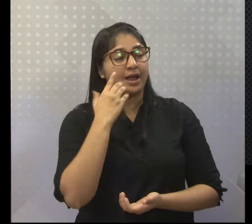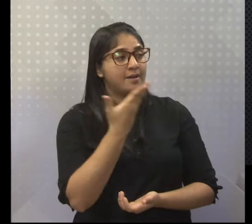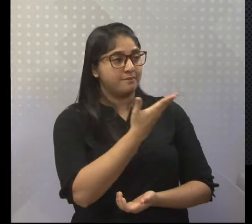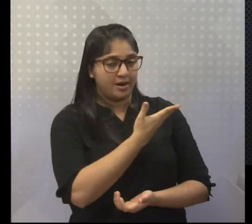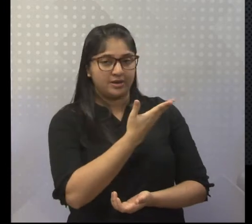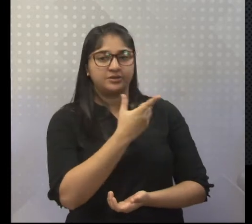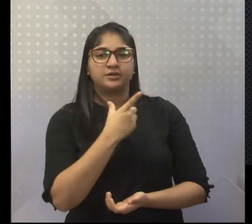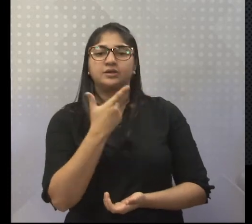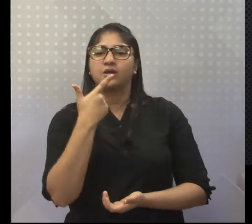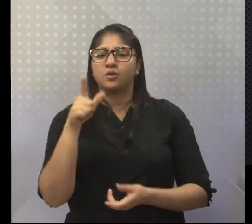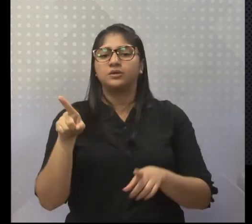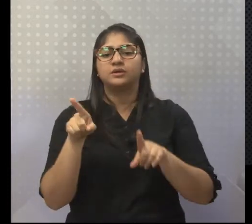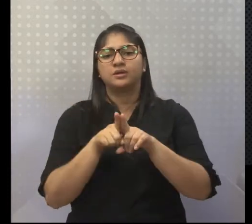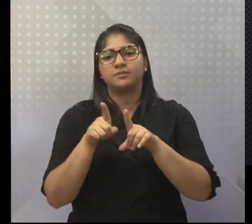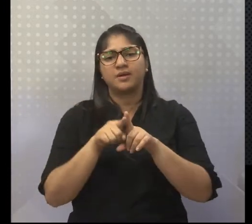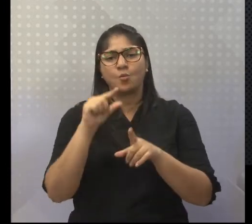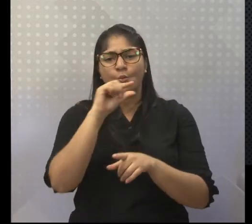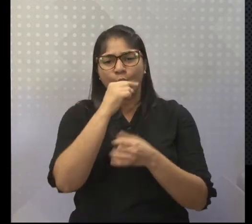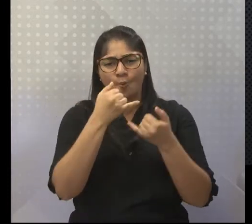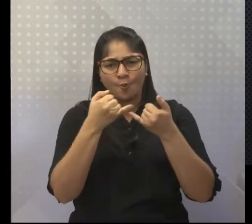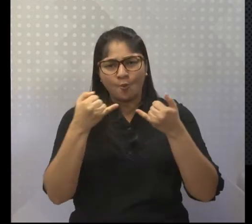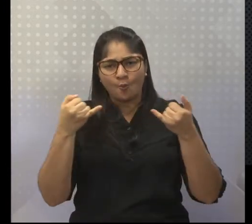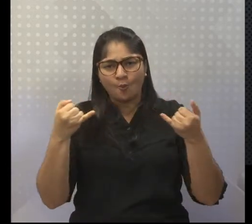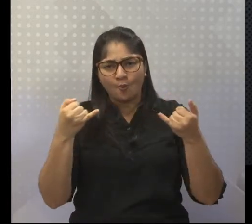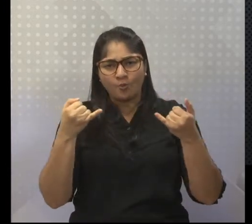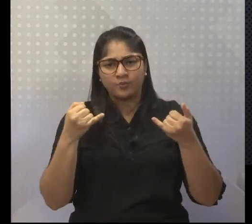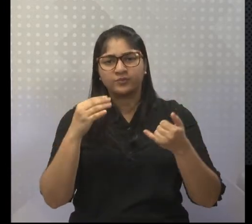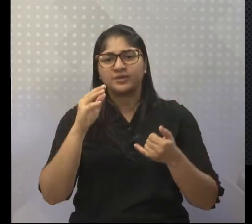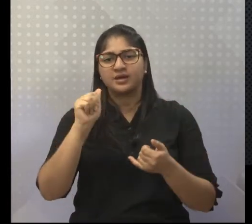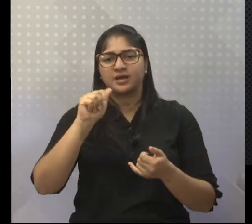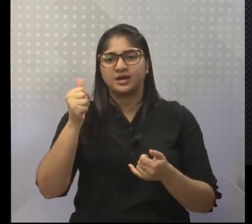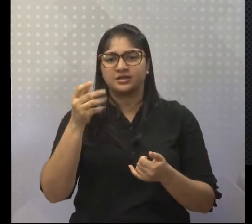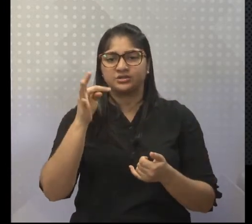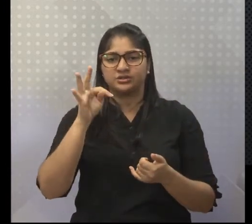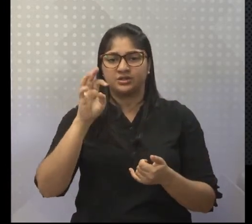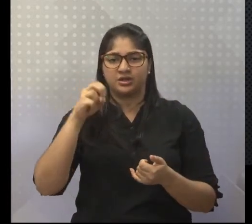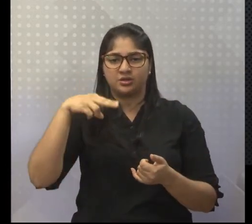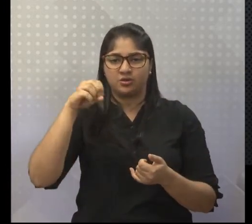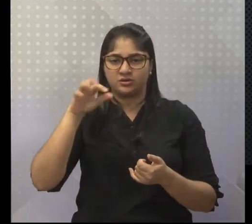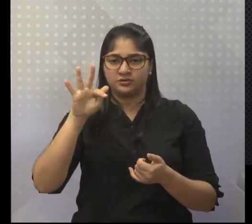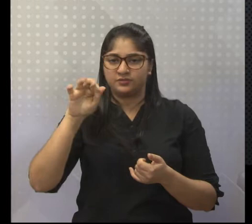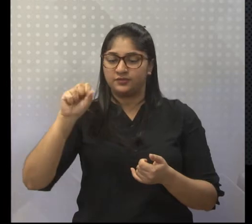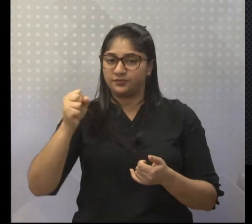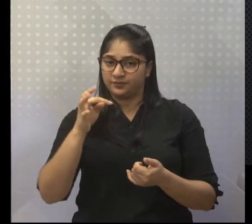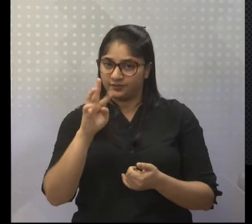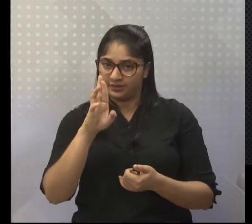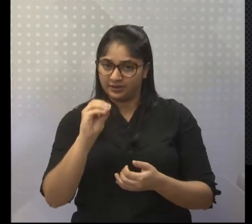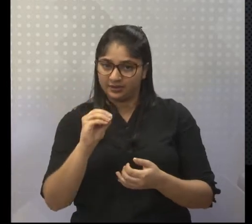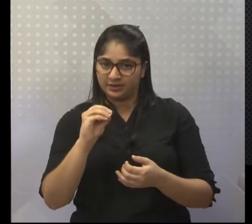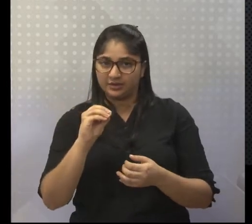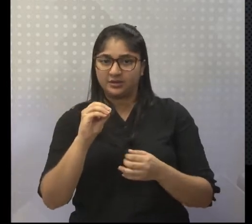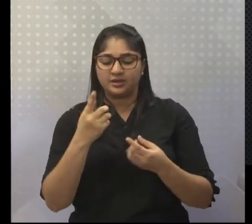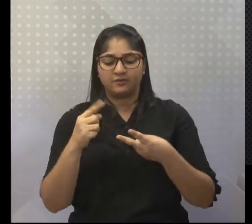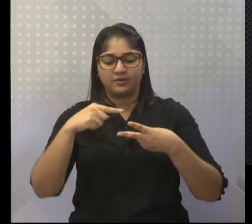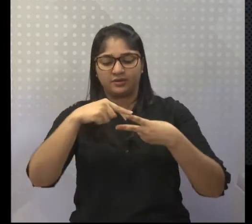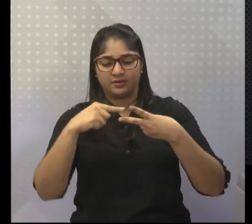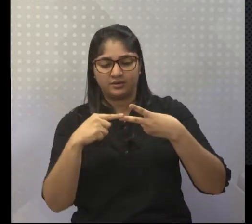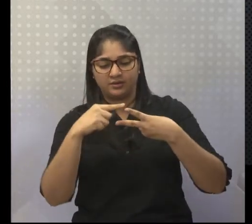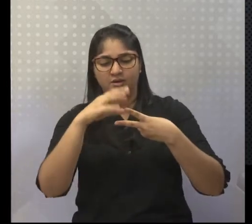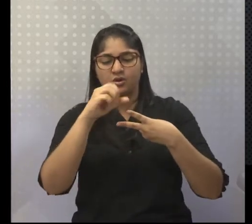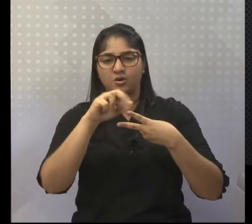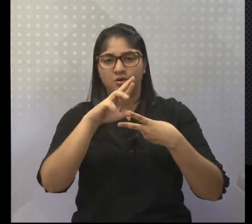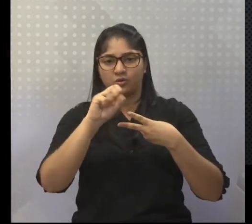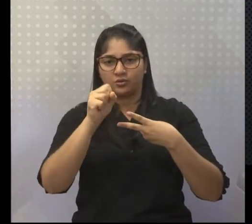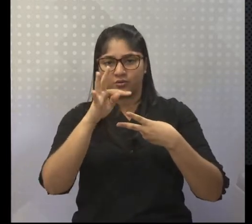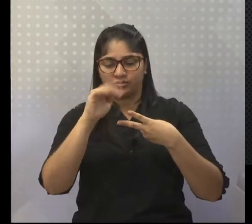nessa imagem aí a gente ainda tem outra camada zinha fina chamada astenosfera que olá abaixo da crosta e acima do manto